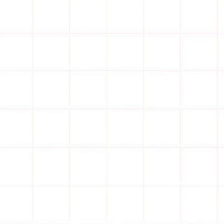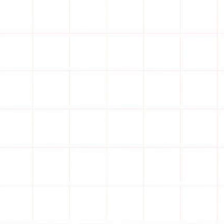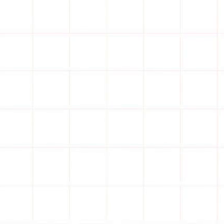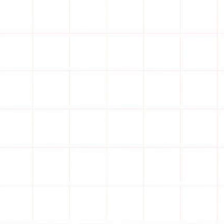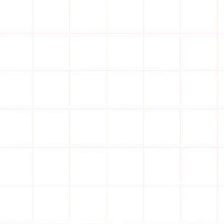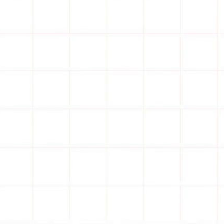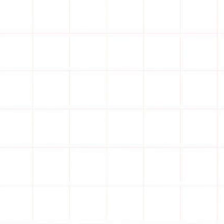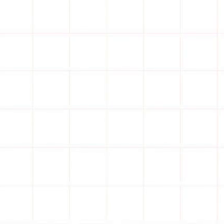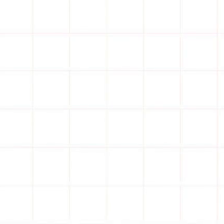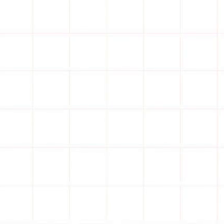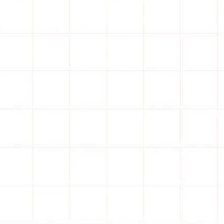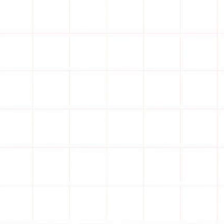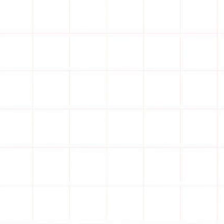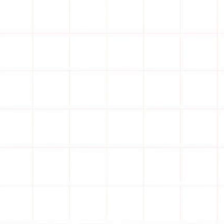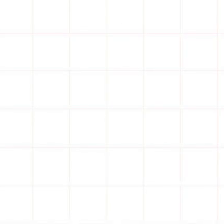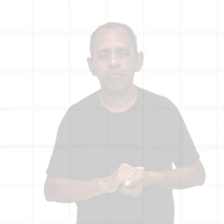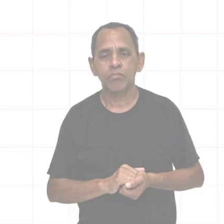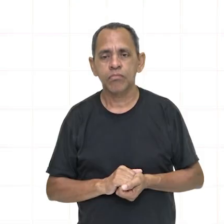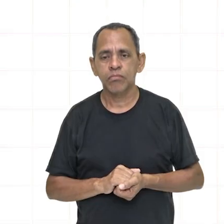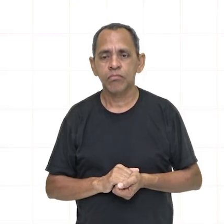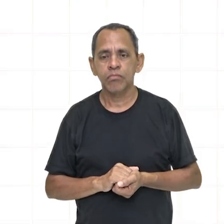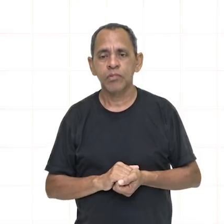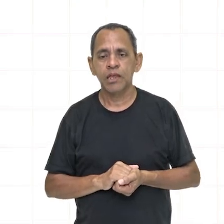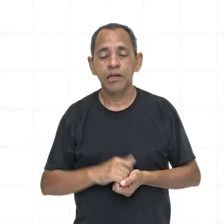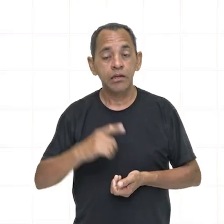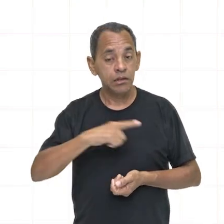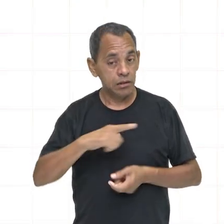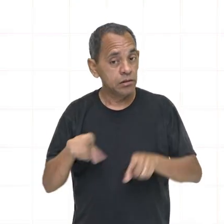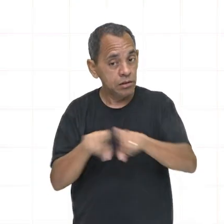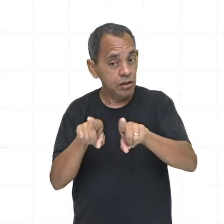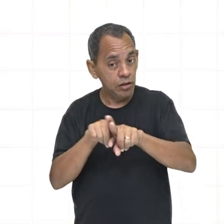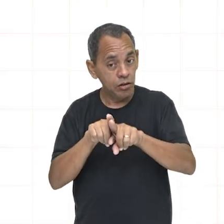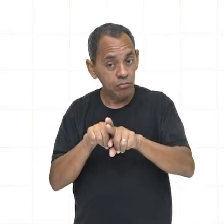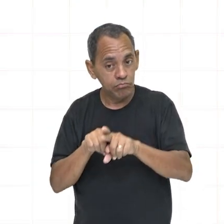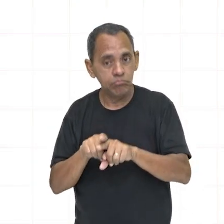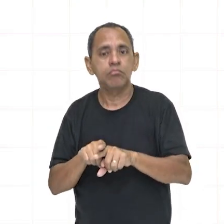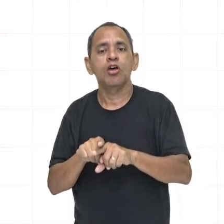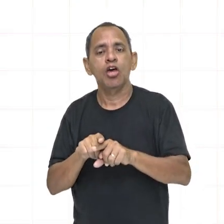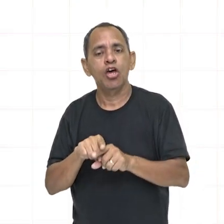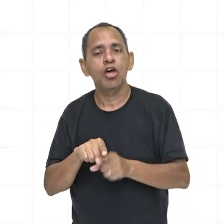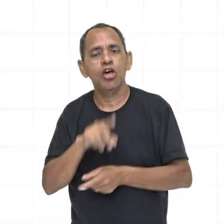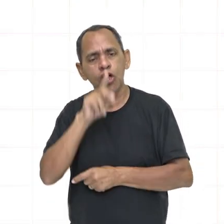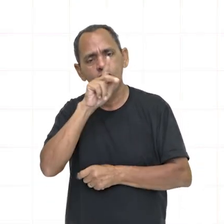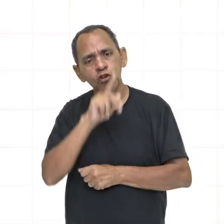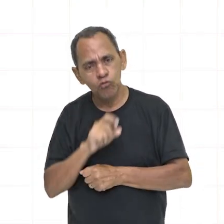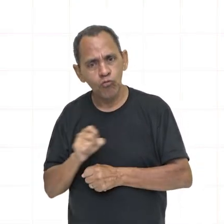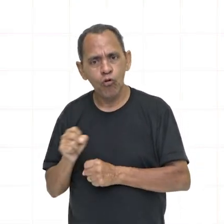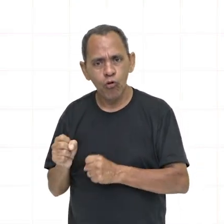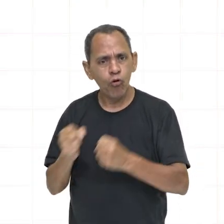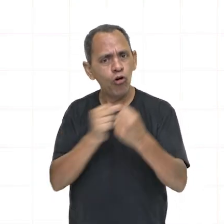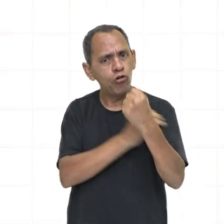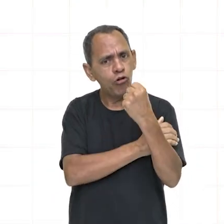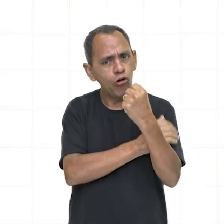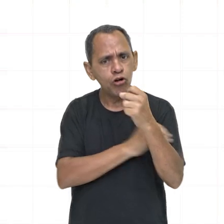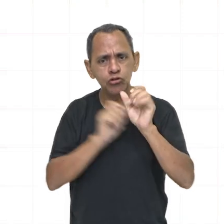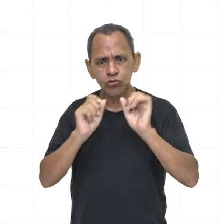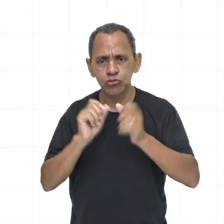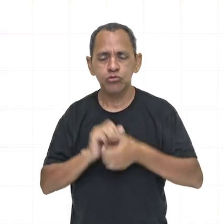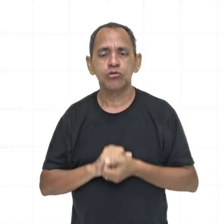tradições culturais, sem sombra de dúvida, e a organização social